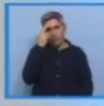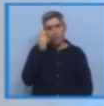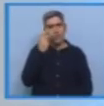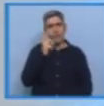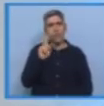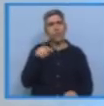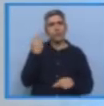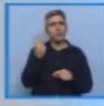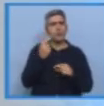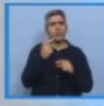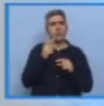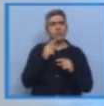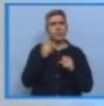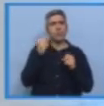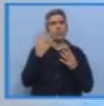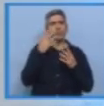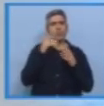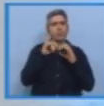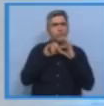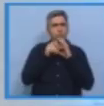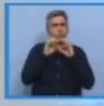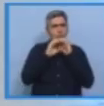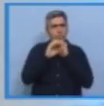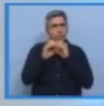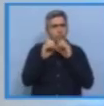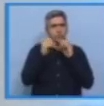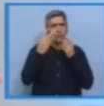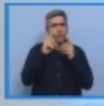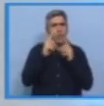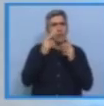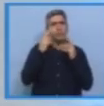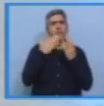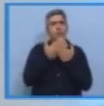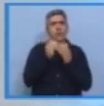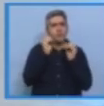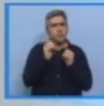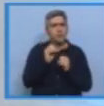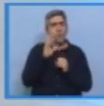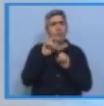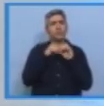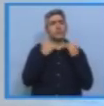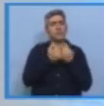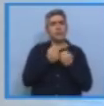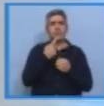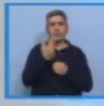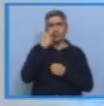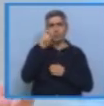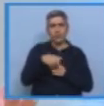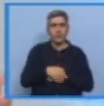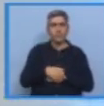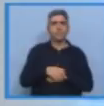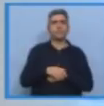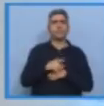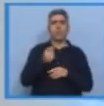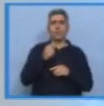vê qualquer luz ao fundo do túnel? Quando não lhe dão qualquer esperança. Quando a sociedade diz a uma pessoa em